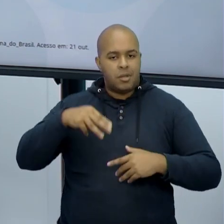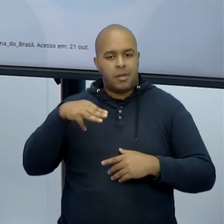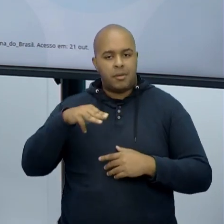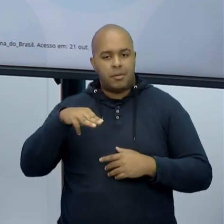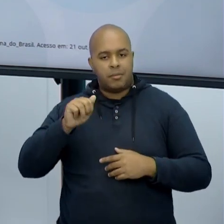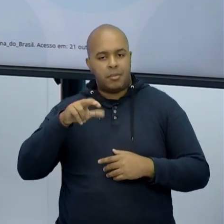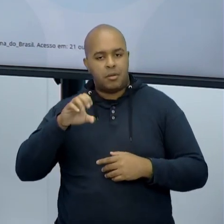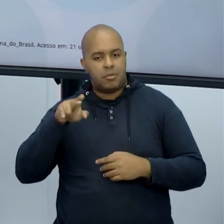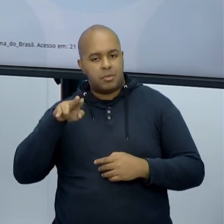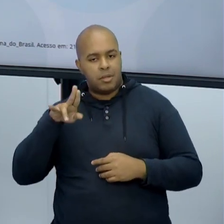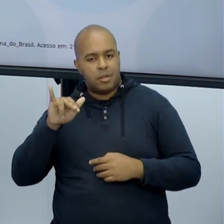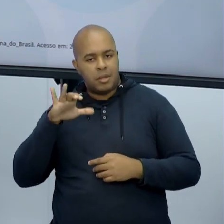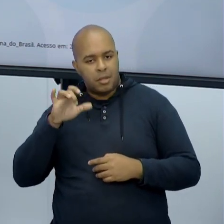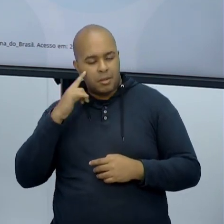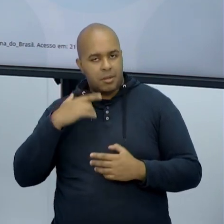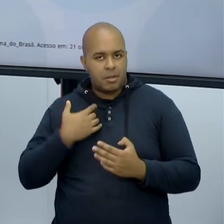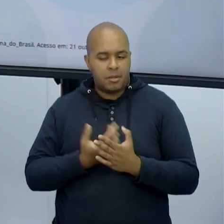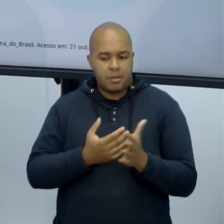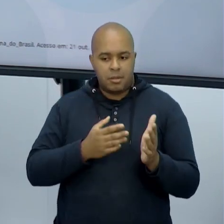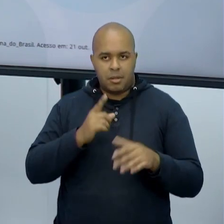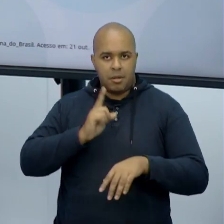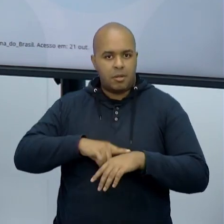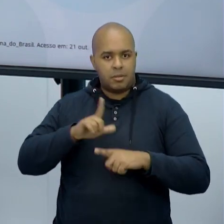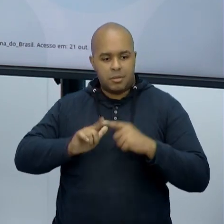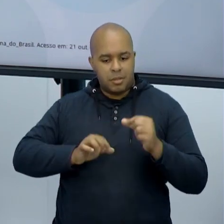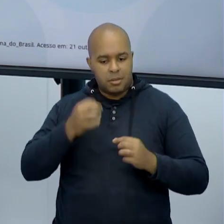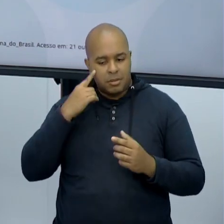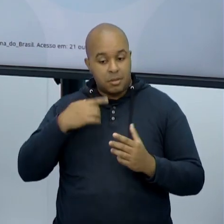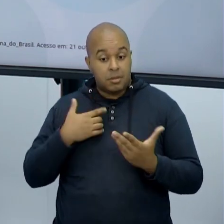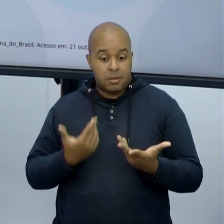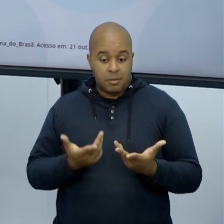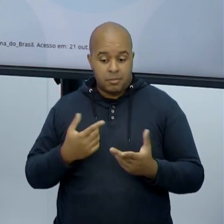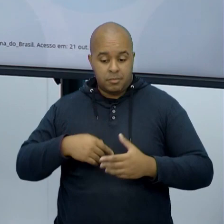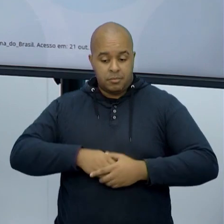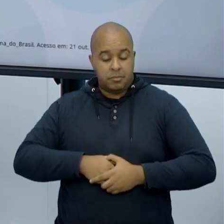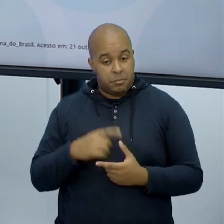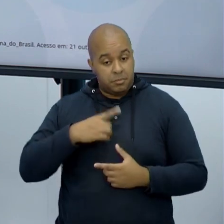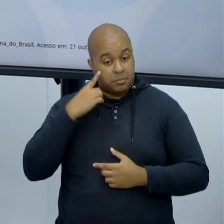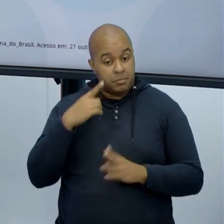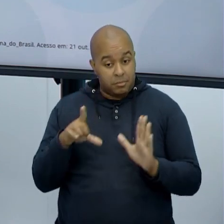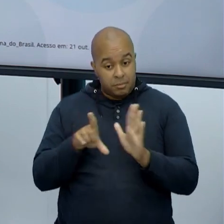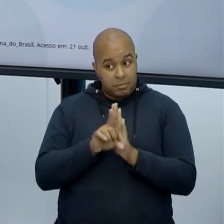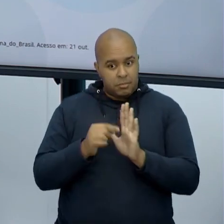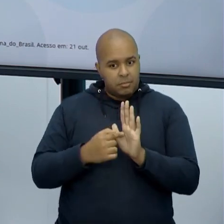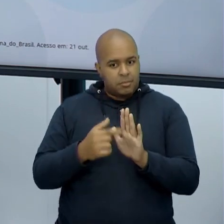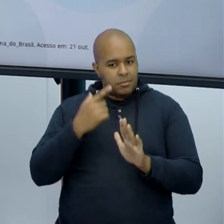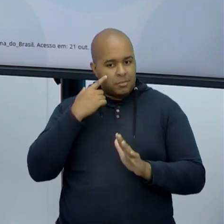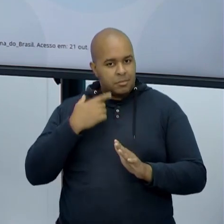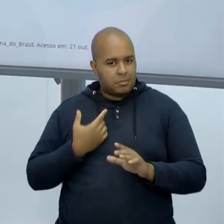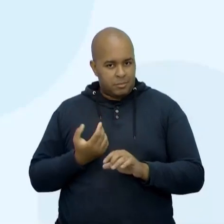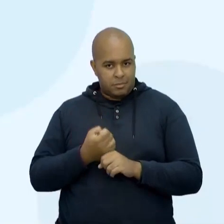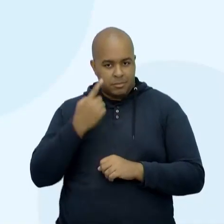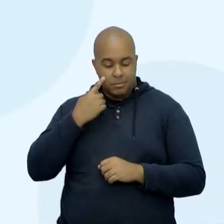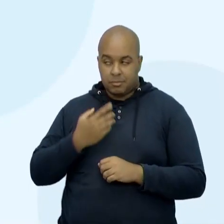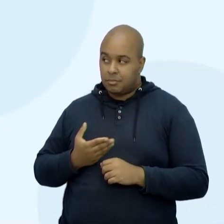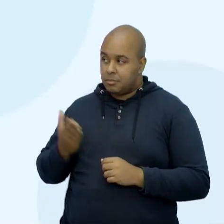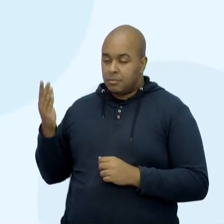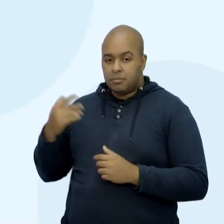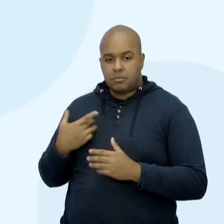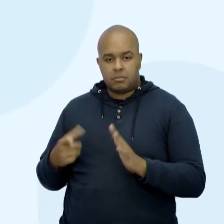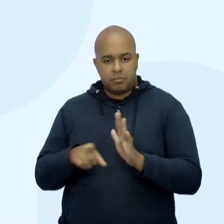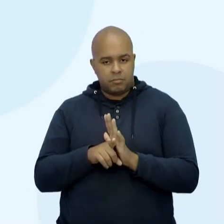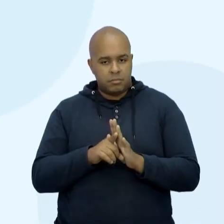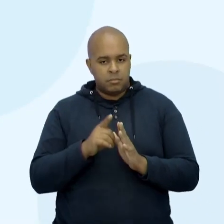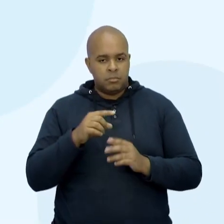Macunaíma, A Hora da Estrela. Então, tem uma lei, ó, tá lá, vem cá comigo de novo. A